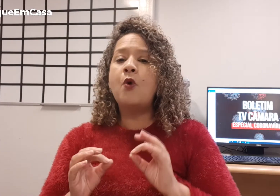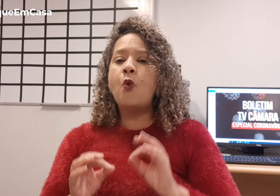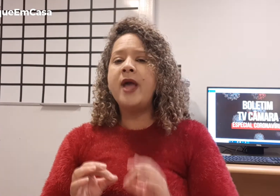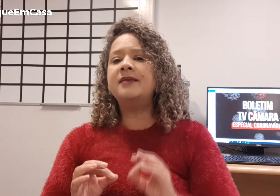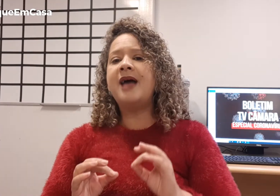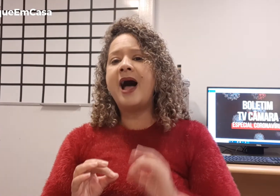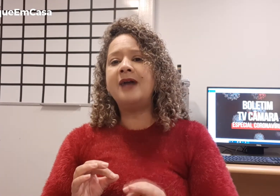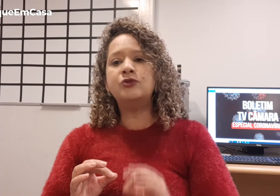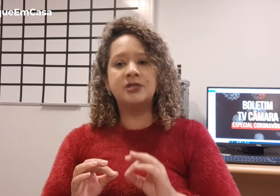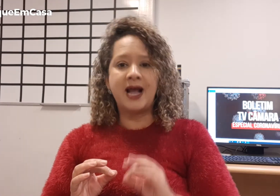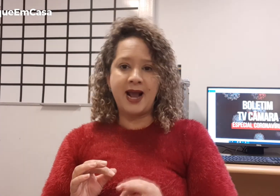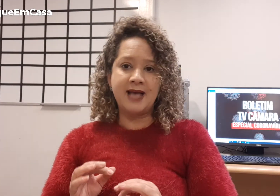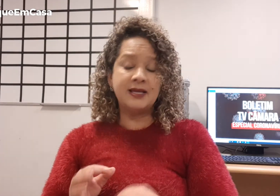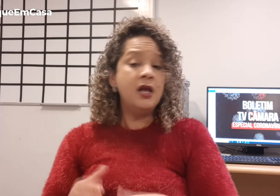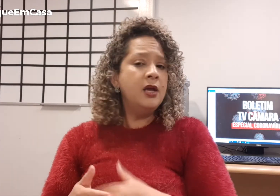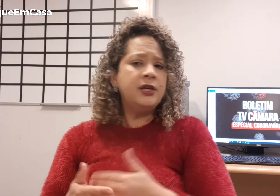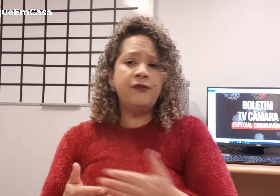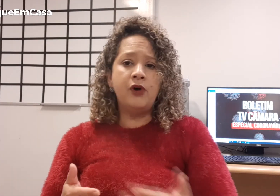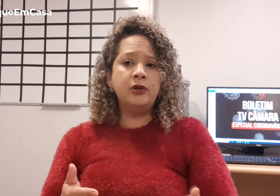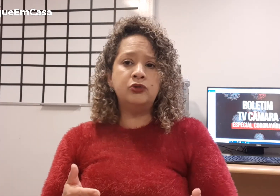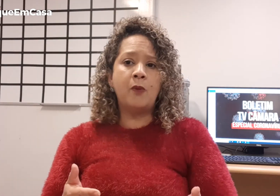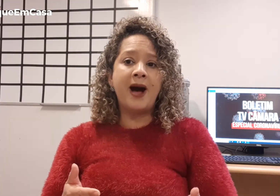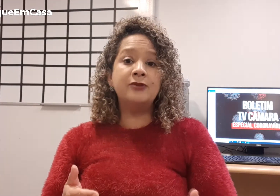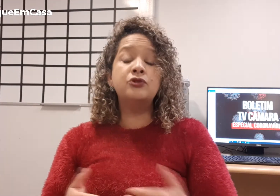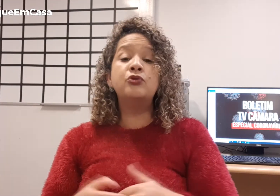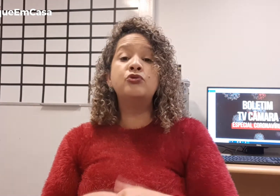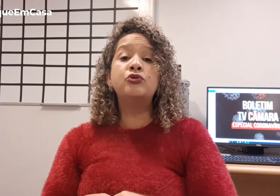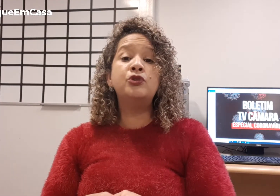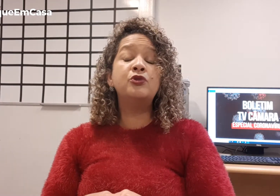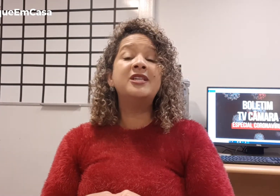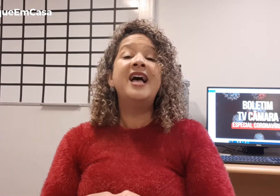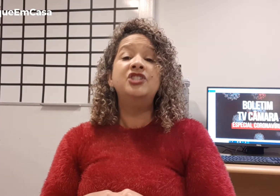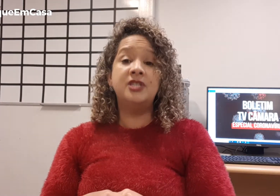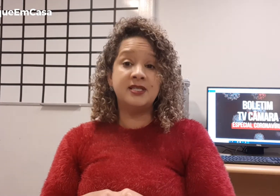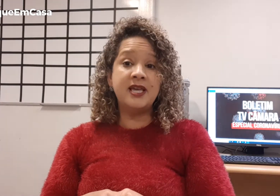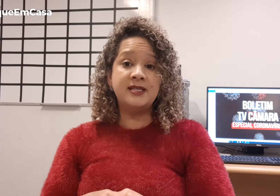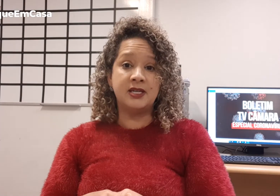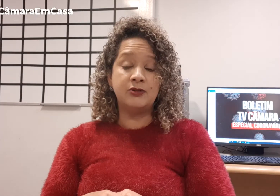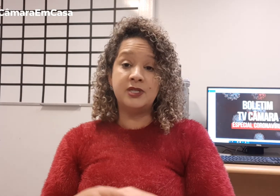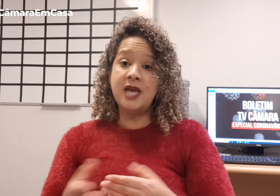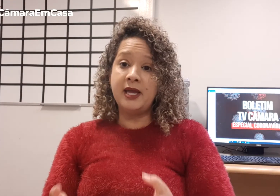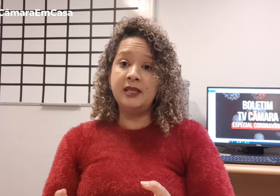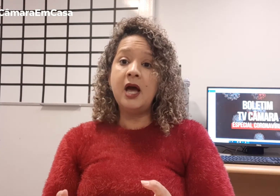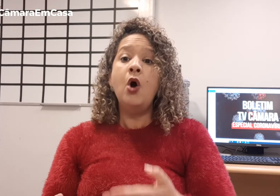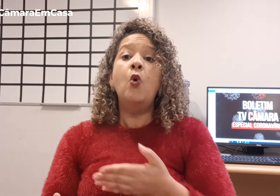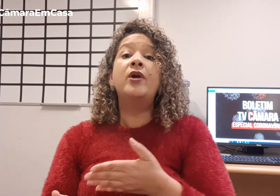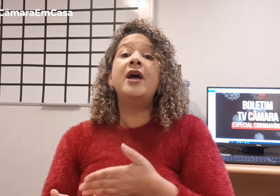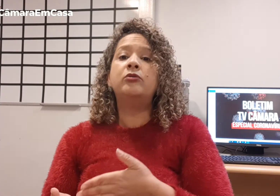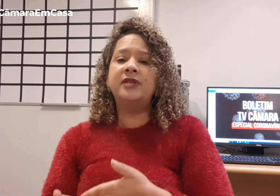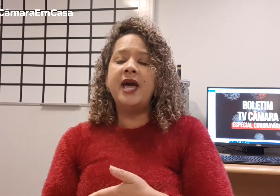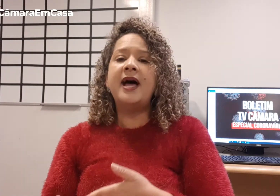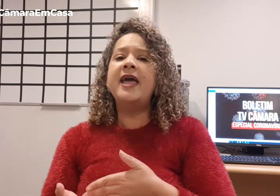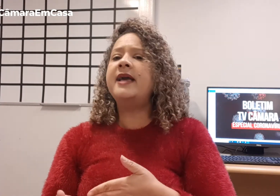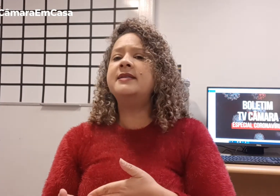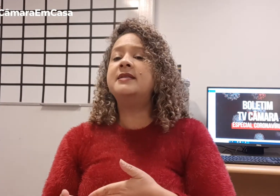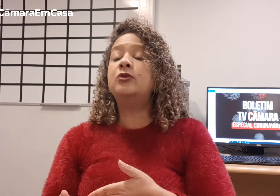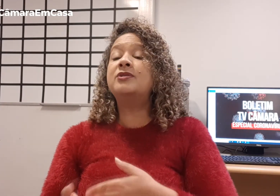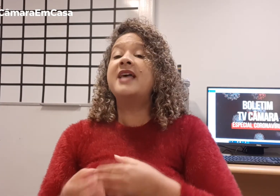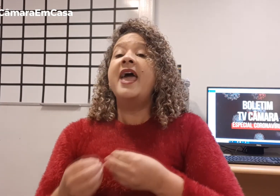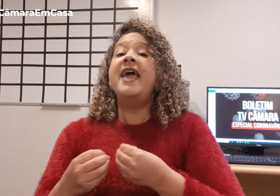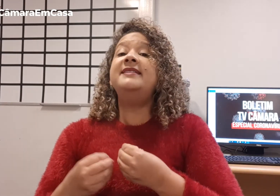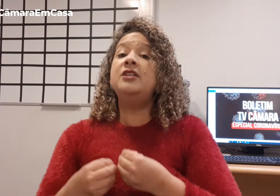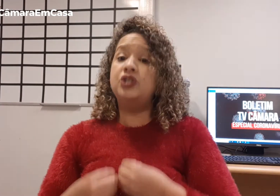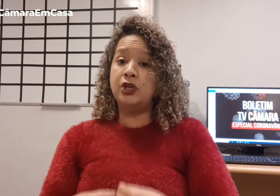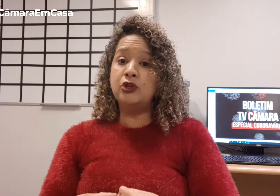de 50 atos da Casa que foram tomados nos últimos 16 anos. E ainda o que altera